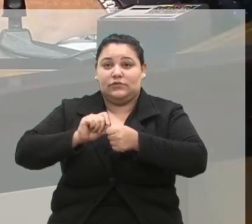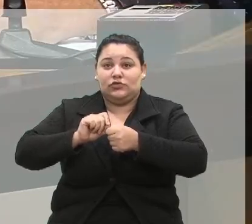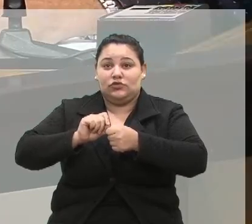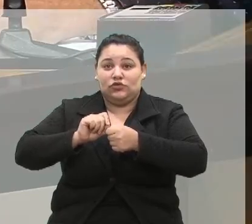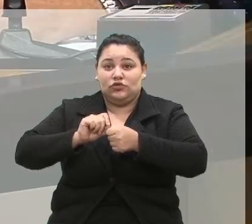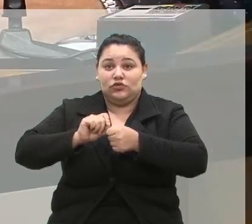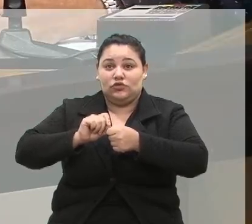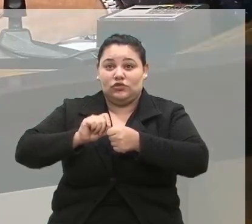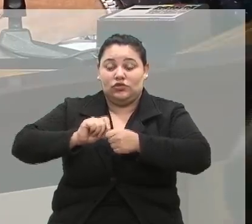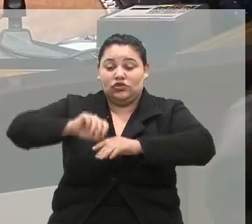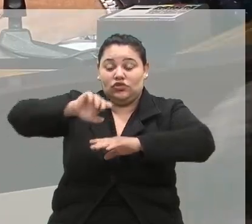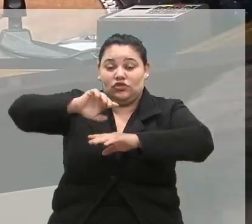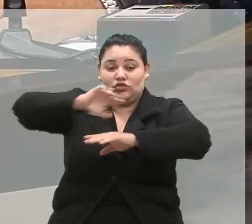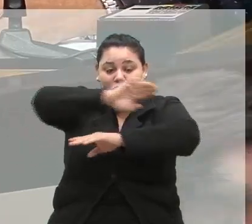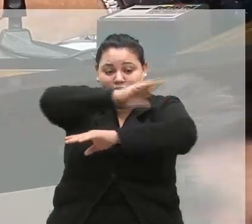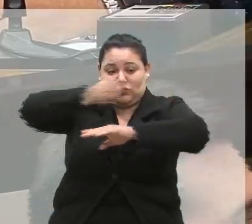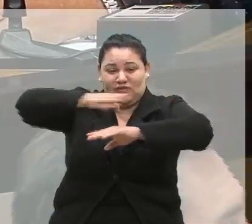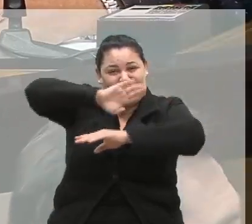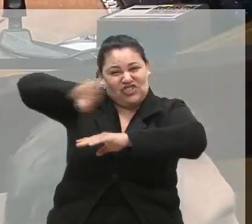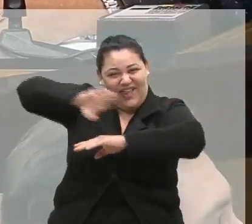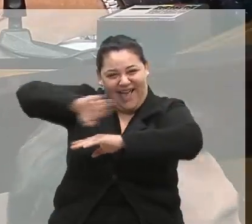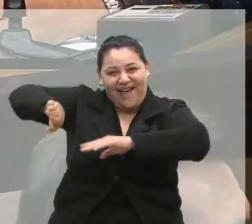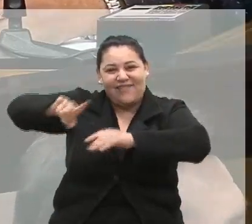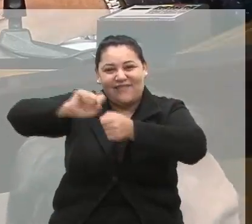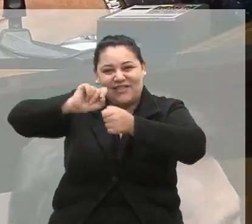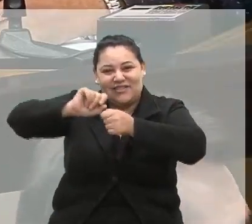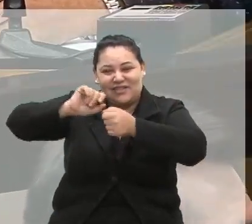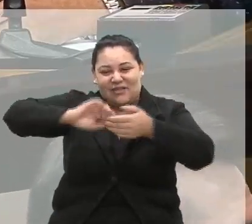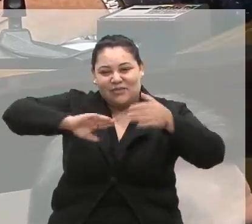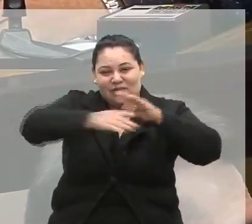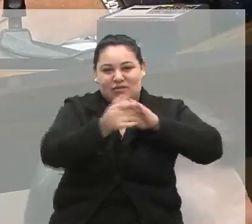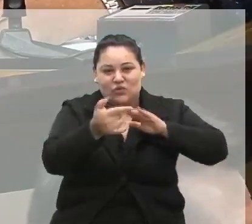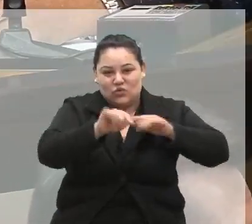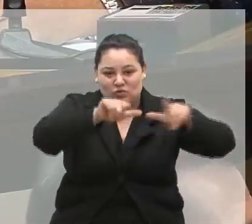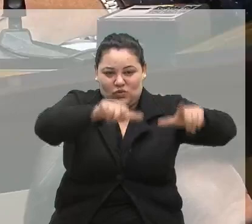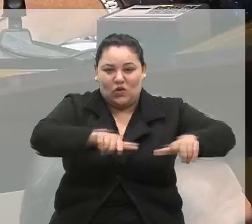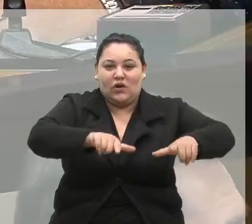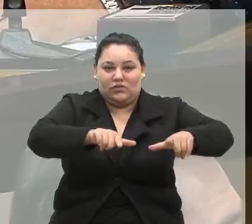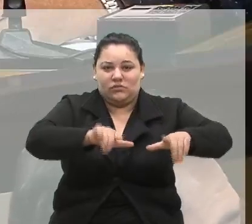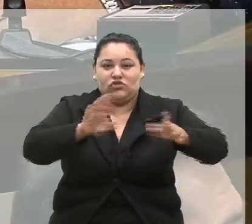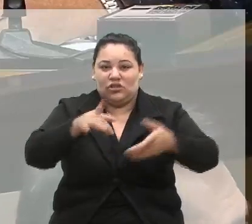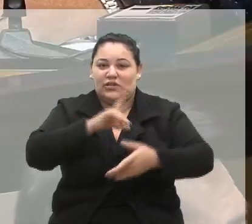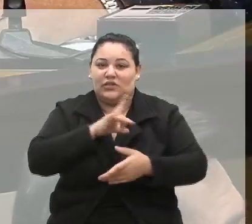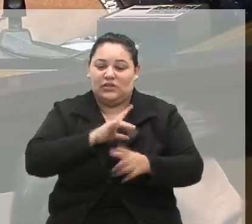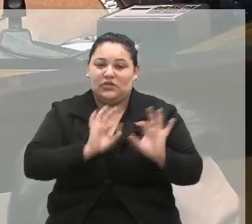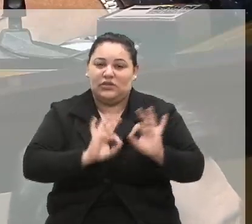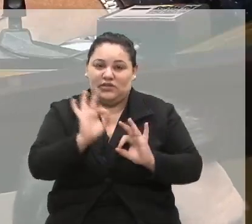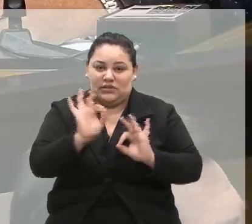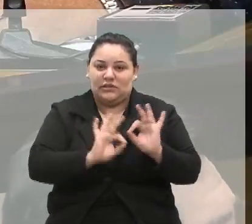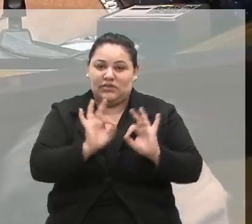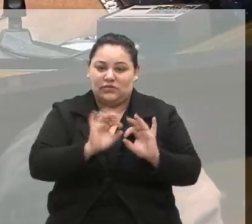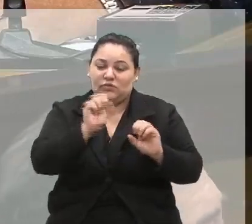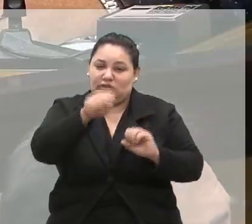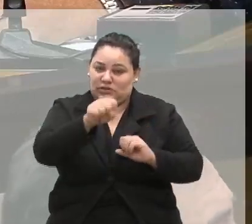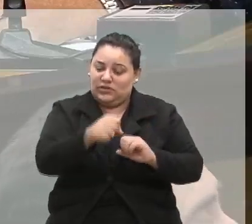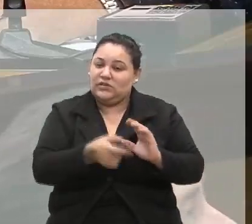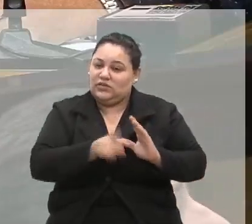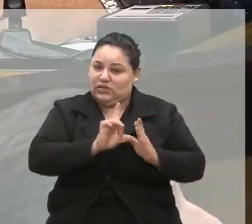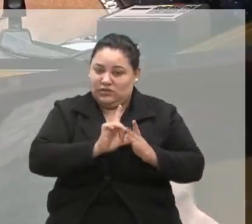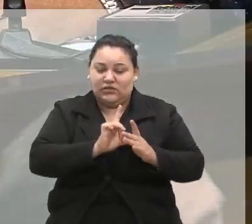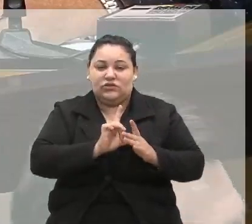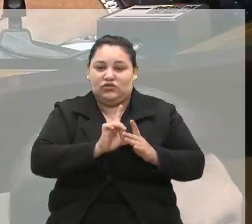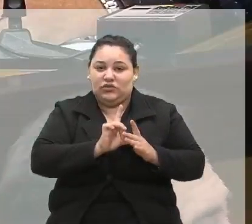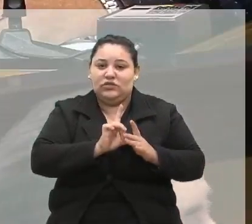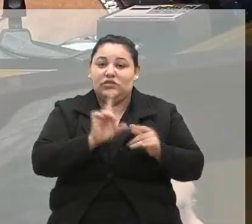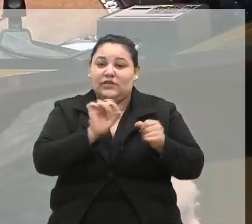estrutura e fazer a colocação novamente em outro local. Então, já tem essa organização bem antes mesmo lá de quando